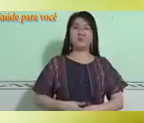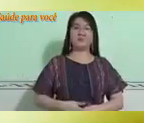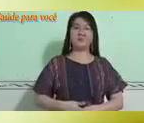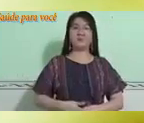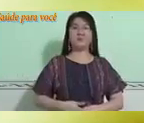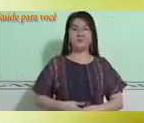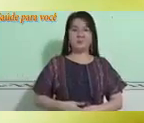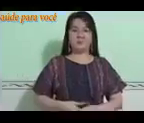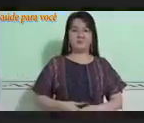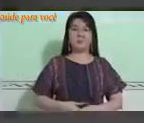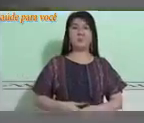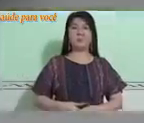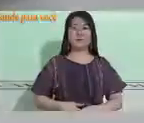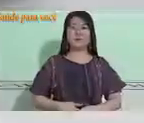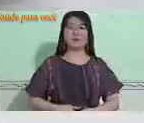aparecimento.